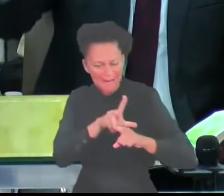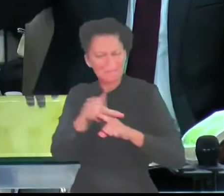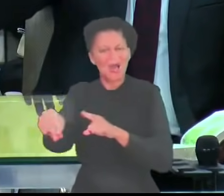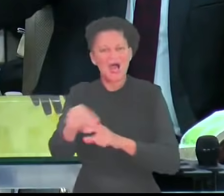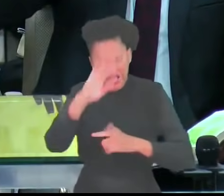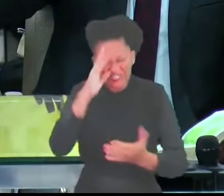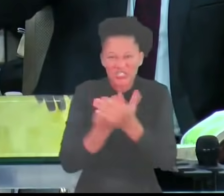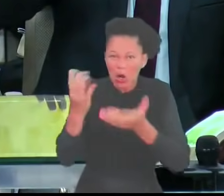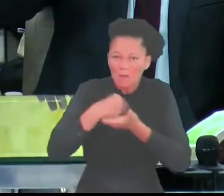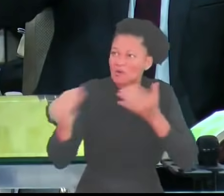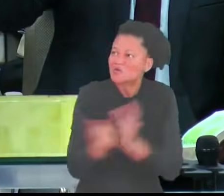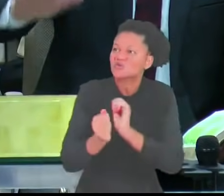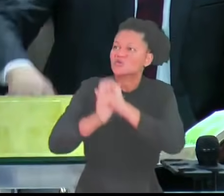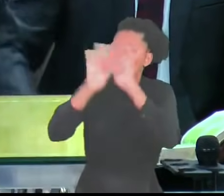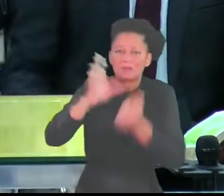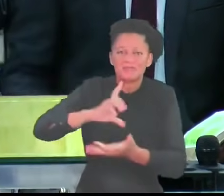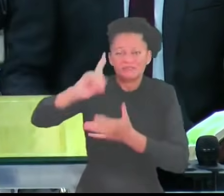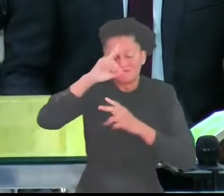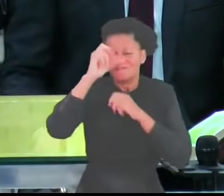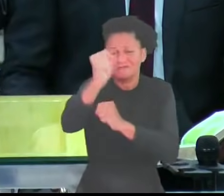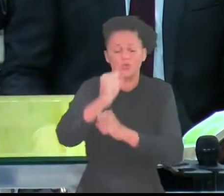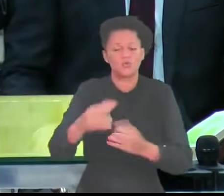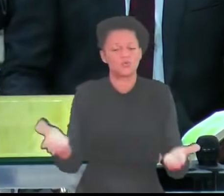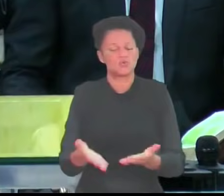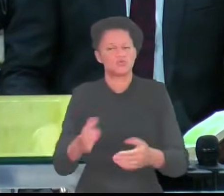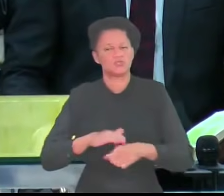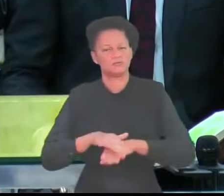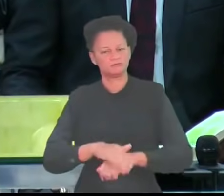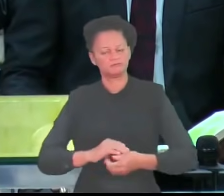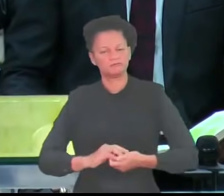um glória para Deus mais forte na noite deste dia.